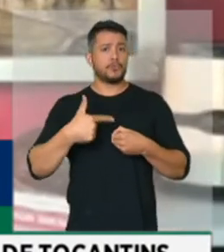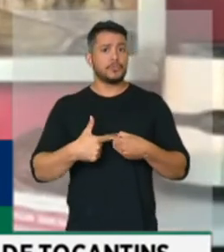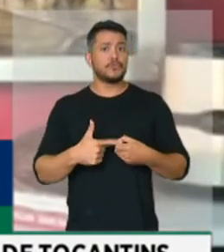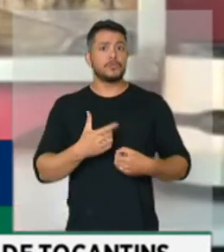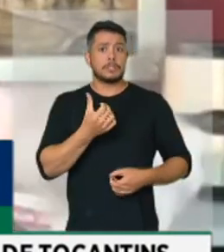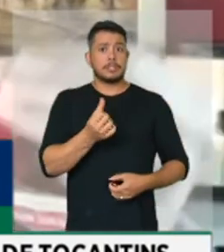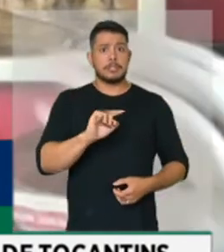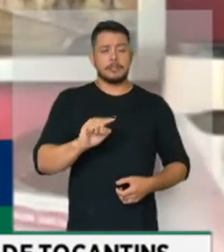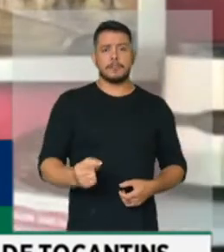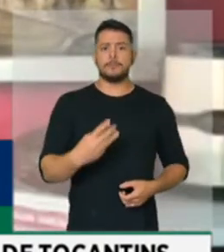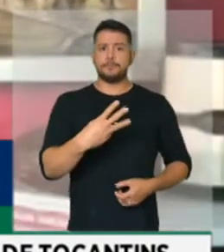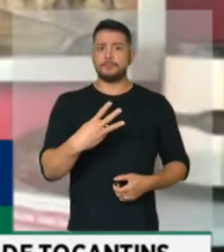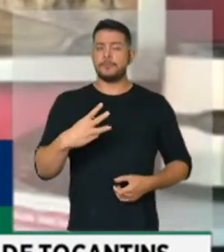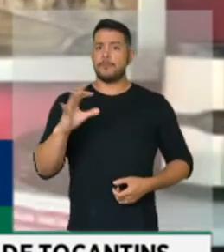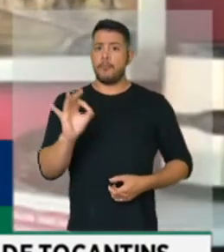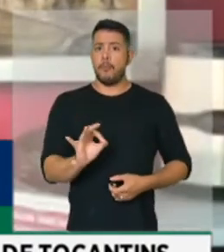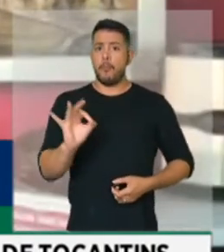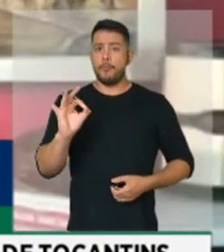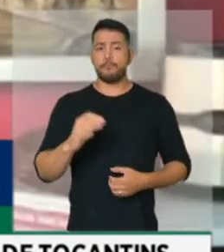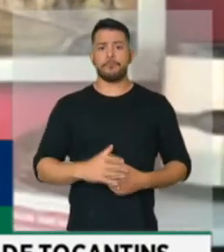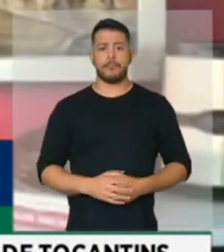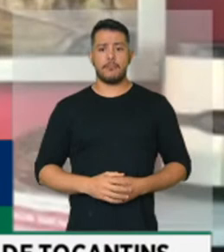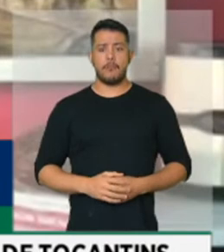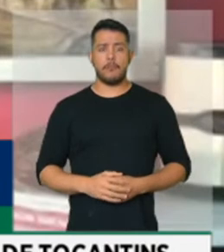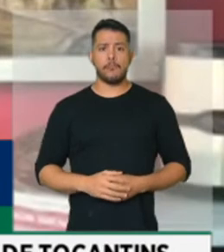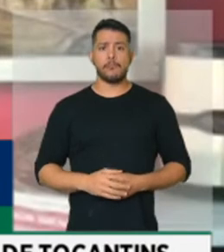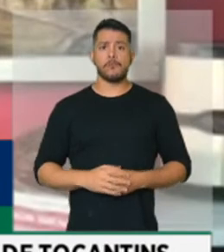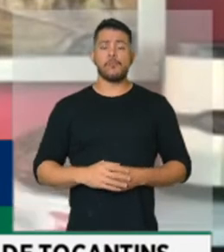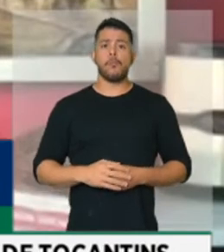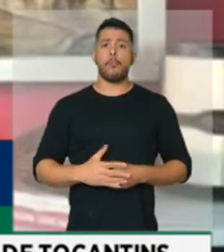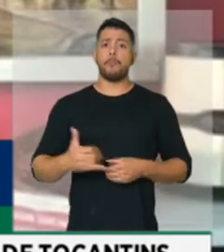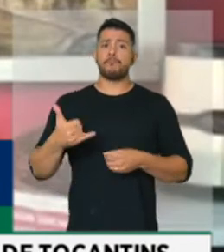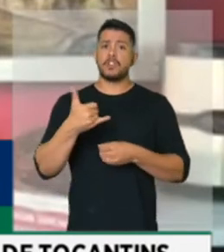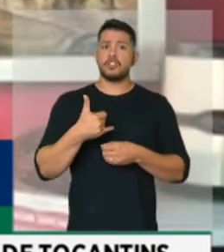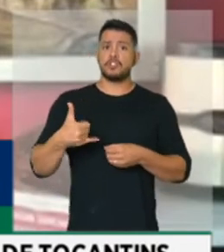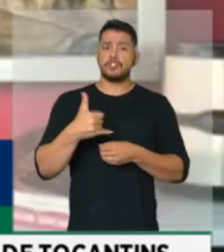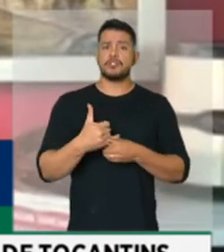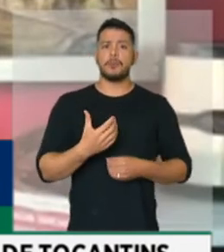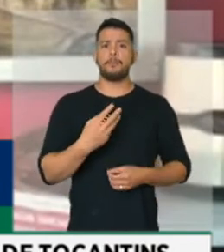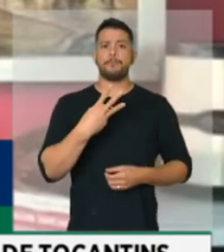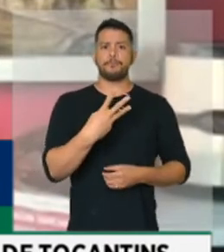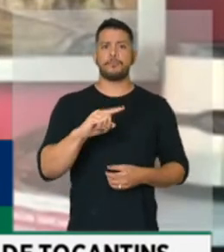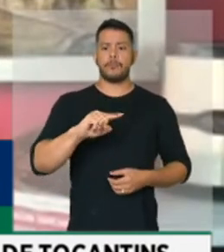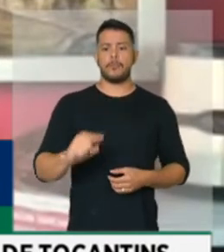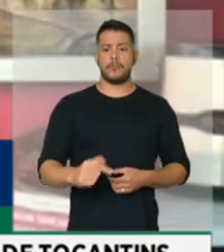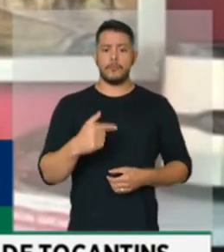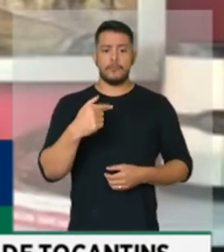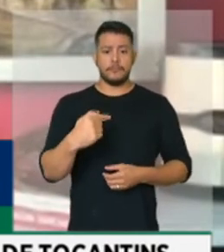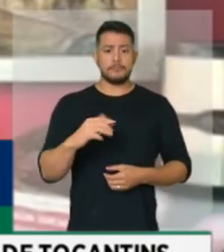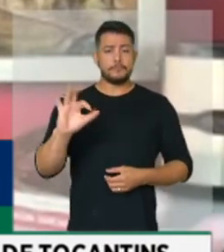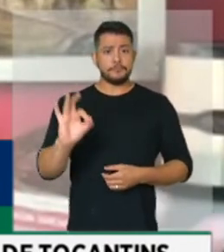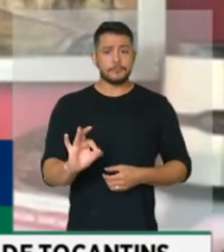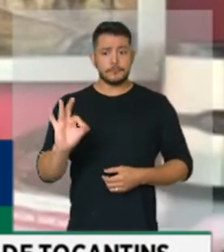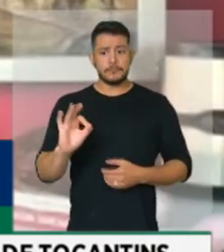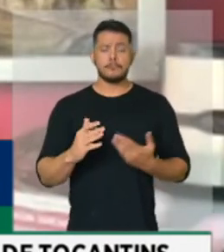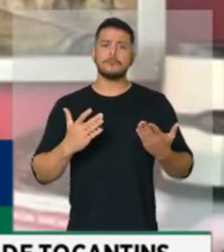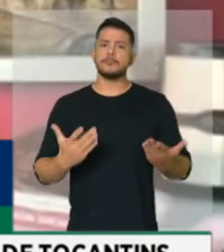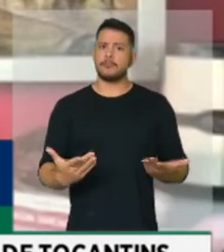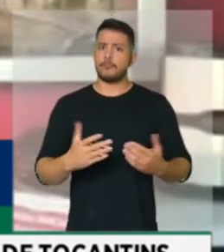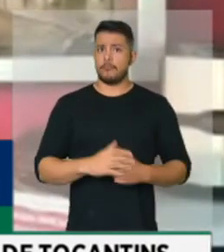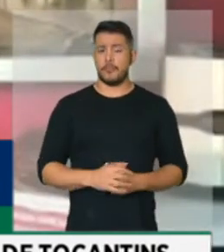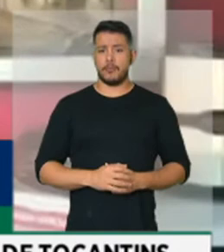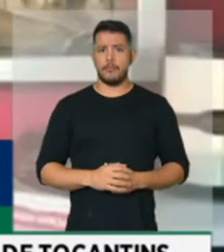semana. O diesel, 3,7%. E o que é que diz o ministro Paulo Guedes? Isso é problema dos